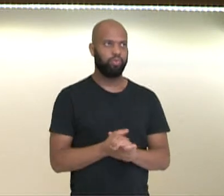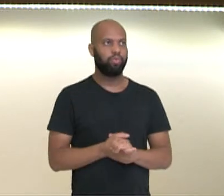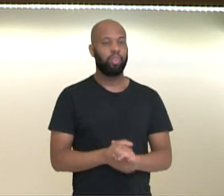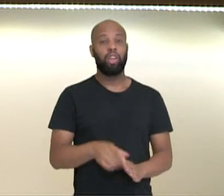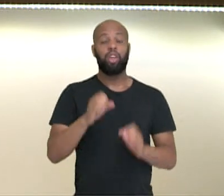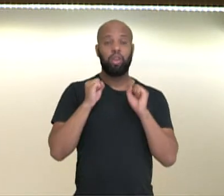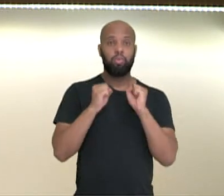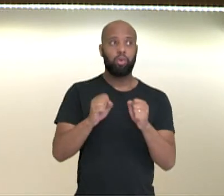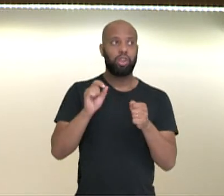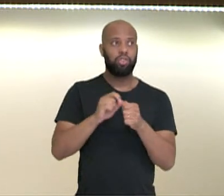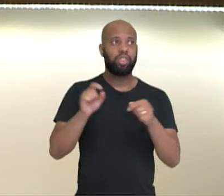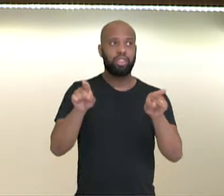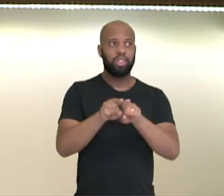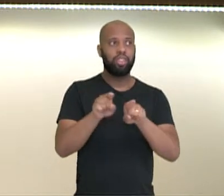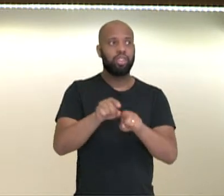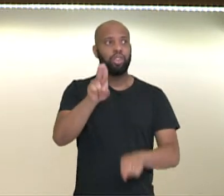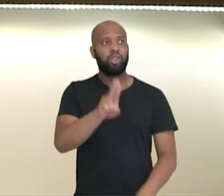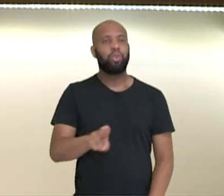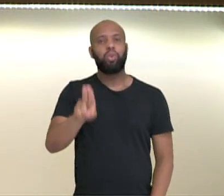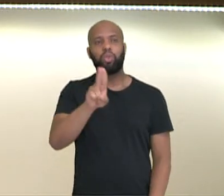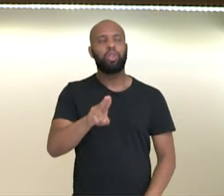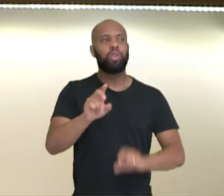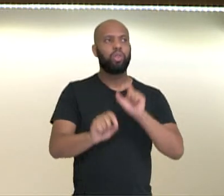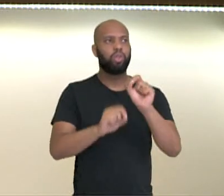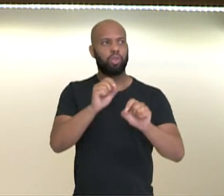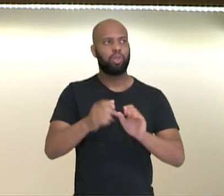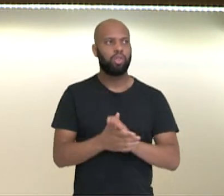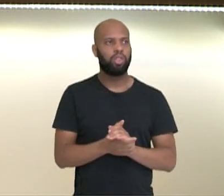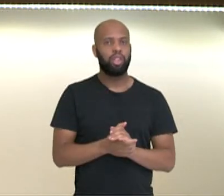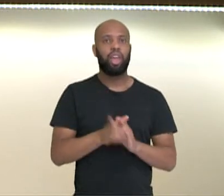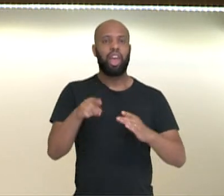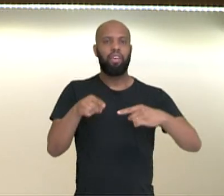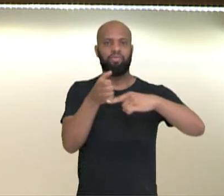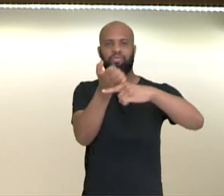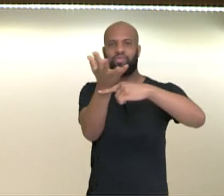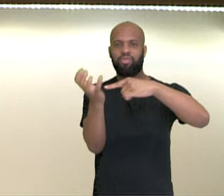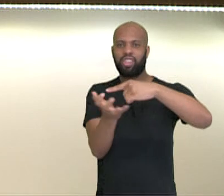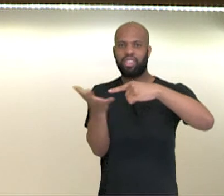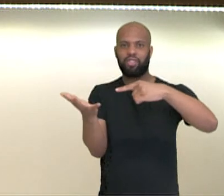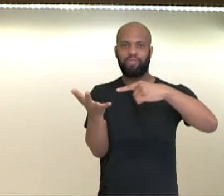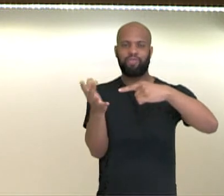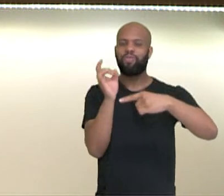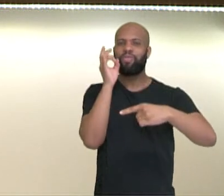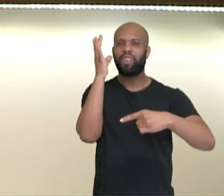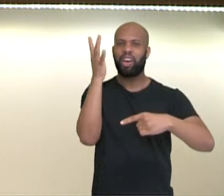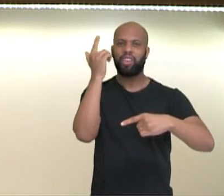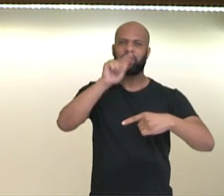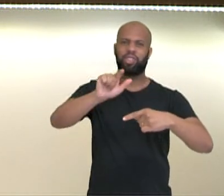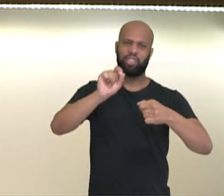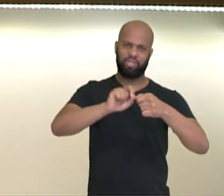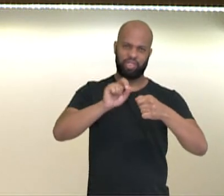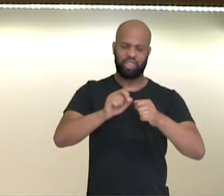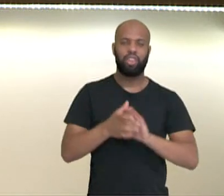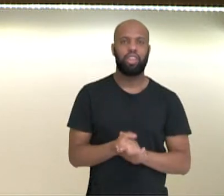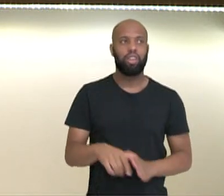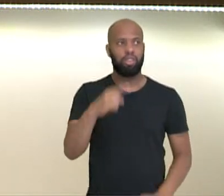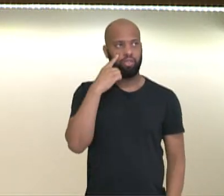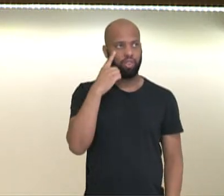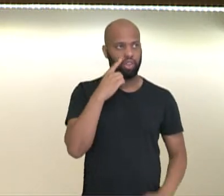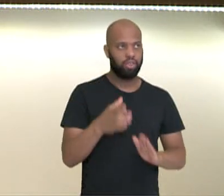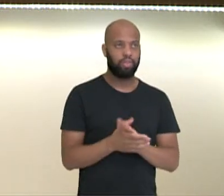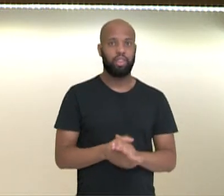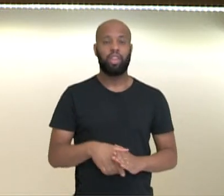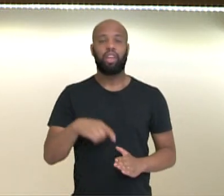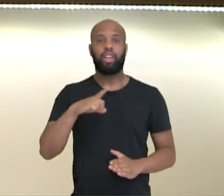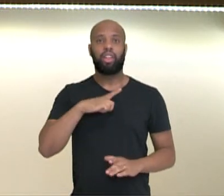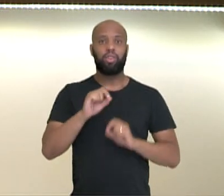você pode fazer através de fração, tá? É bem tranquilo fazer pela fração. Pela fração você